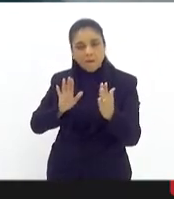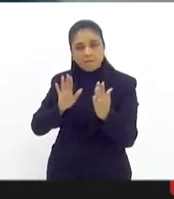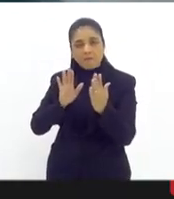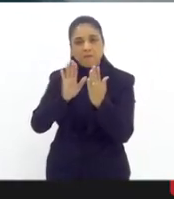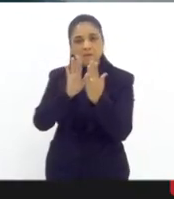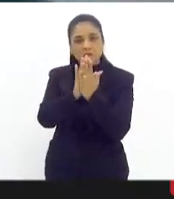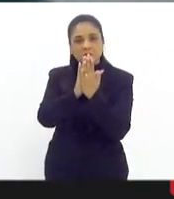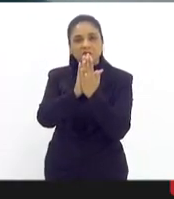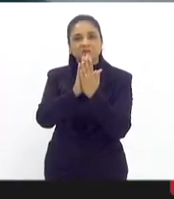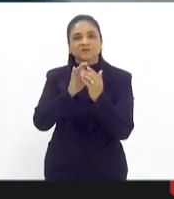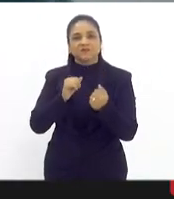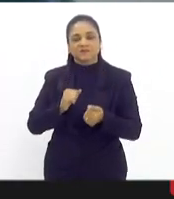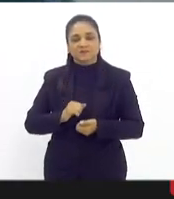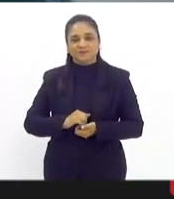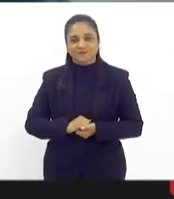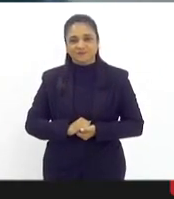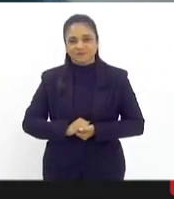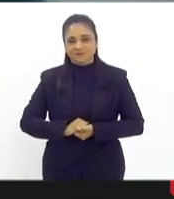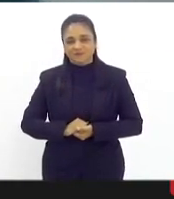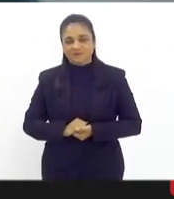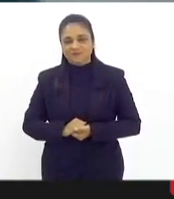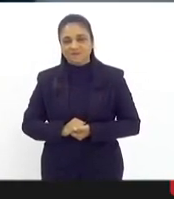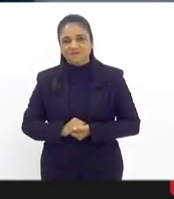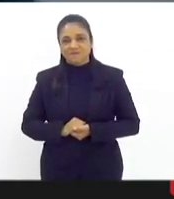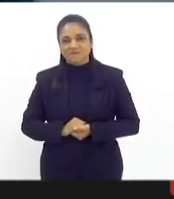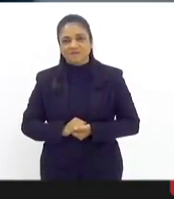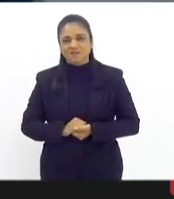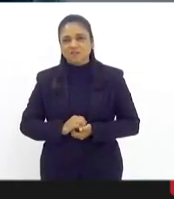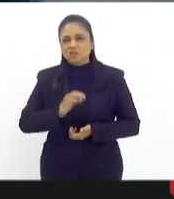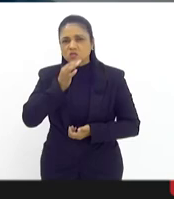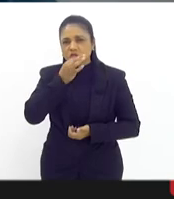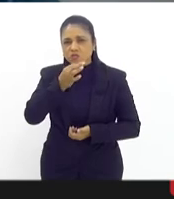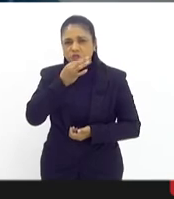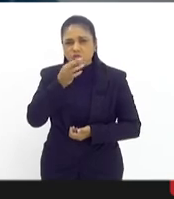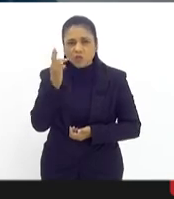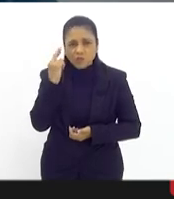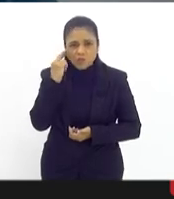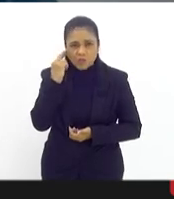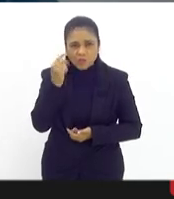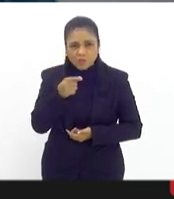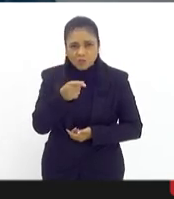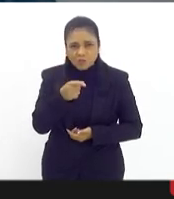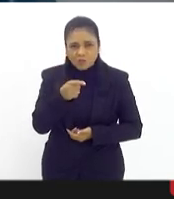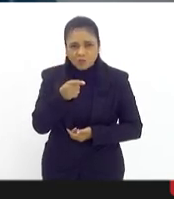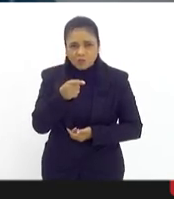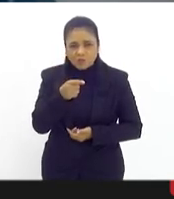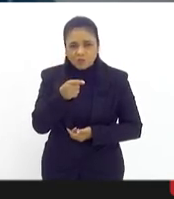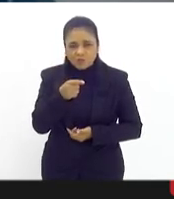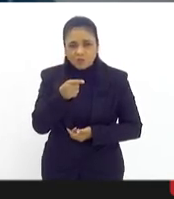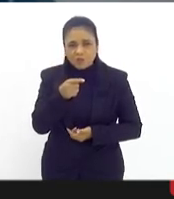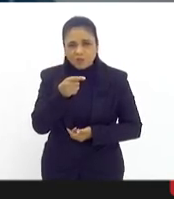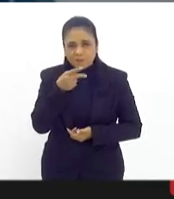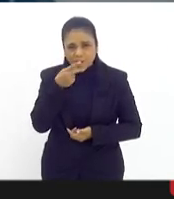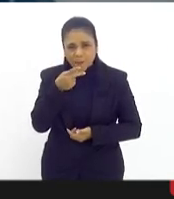do obscurantismo. Você está sem som aí. Você está falando alguma coisa? Você está mutado.